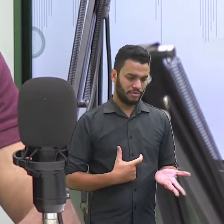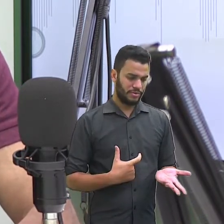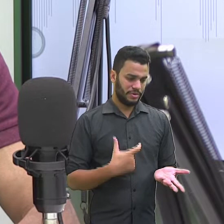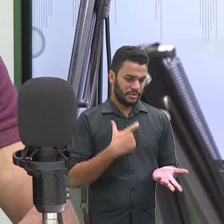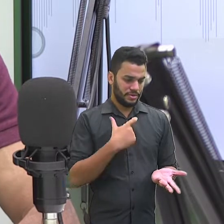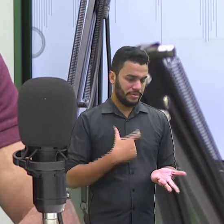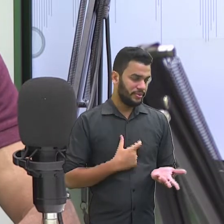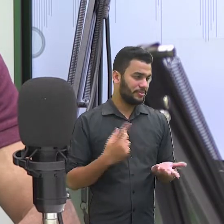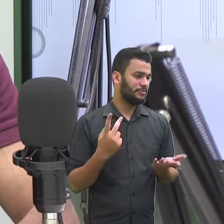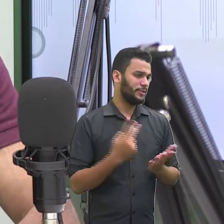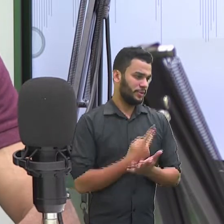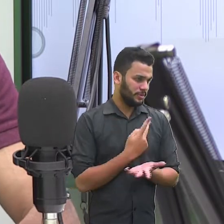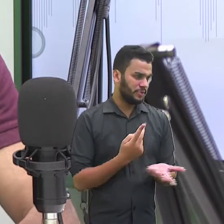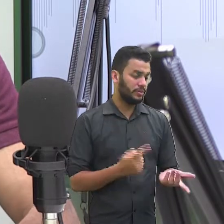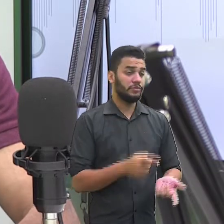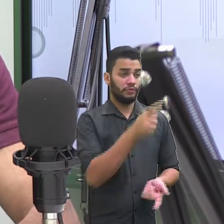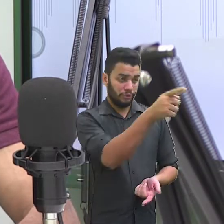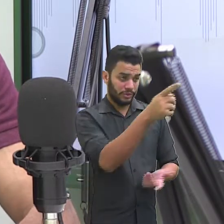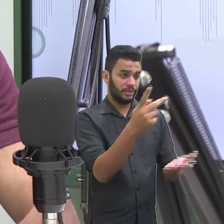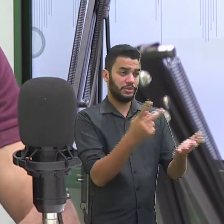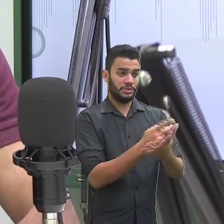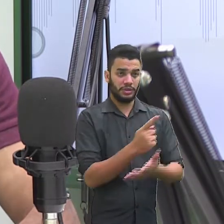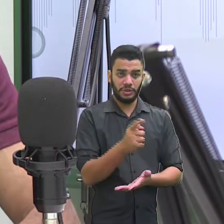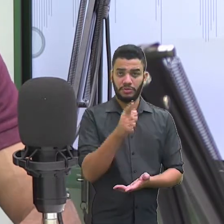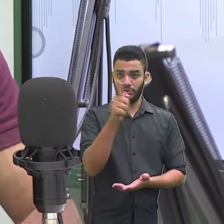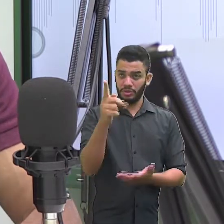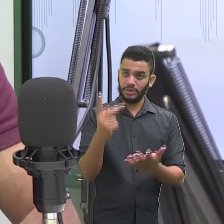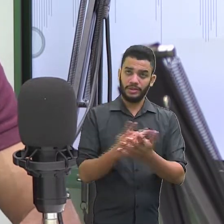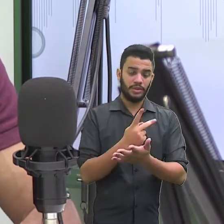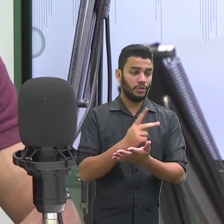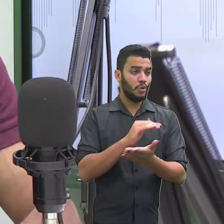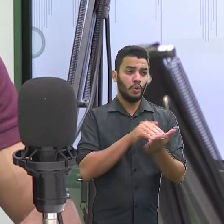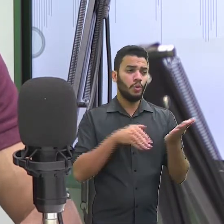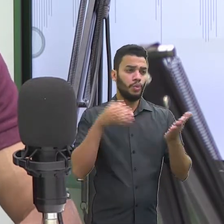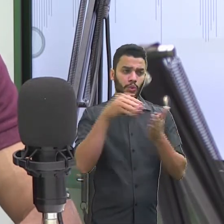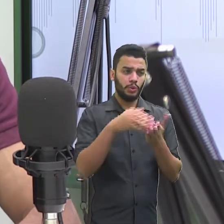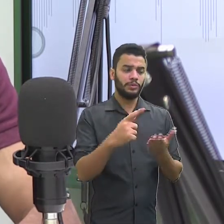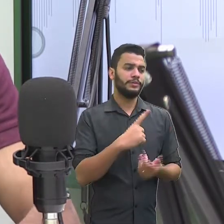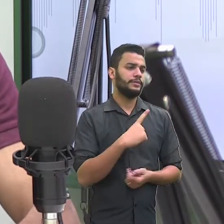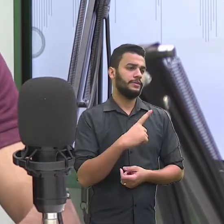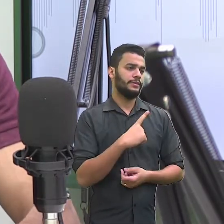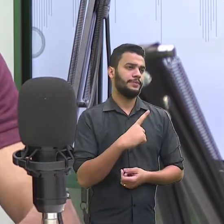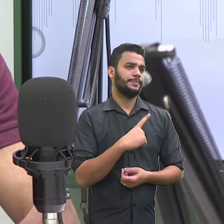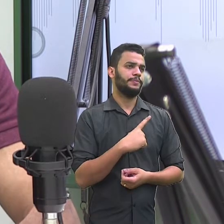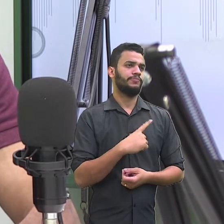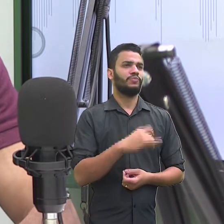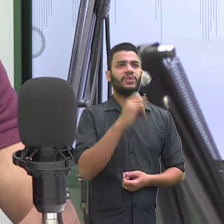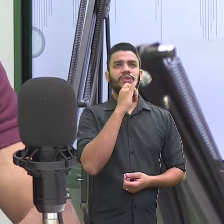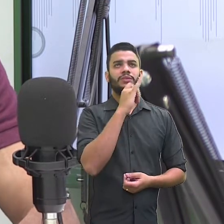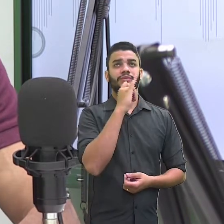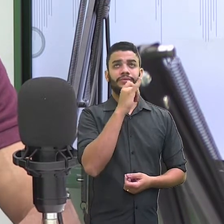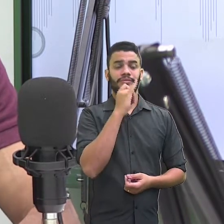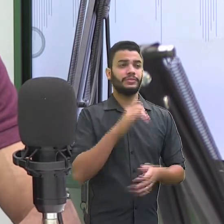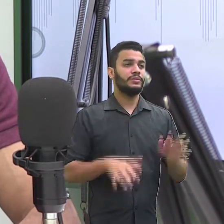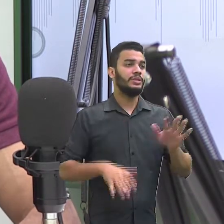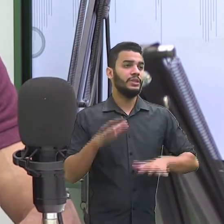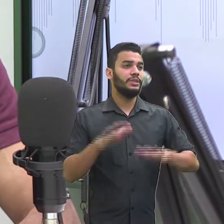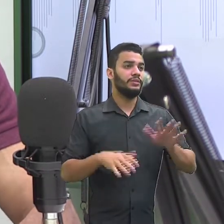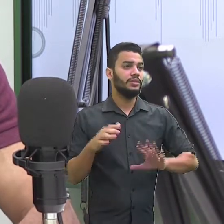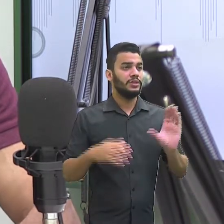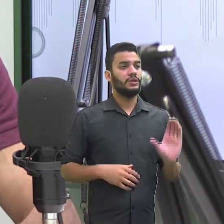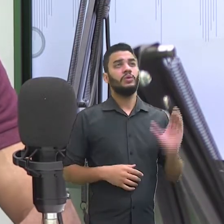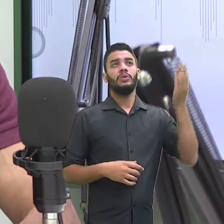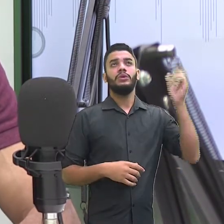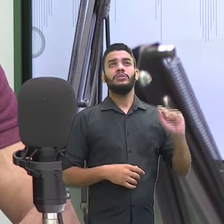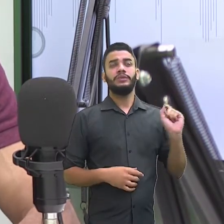todos nós somos pecadores. E por sermos pecadores, todos nós falhamos. Eu, num dado momento, eu hei de decepcionar minha esposa, e ela, por sua